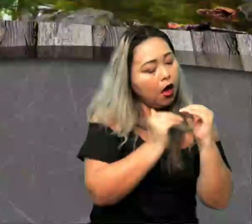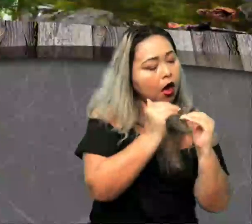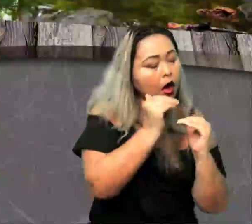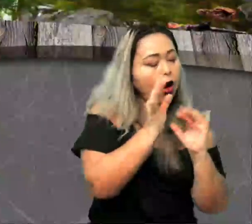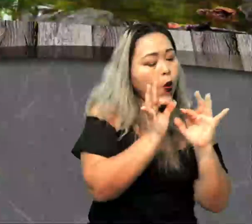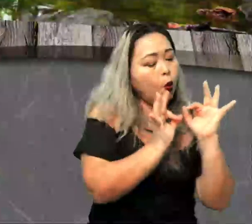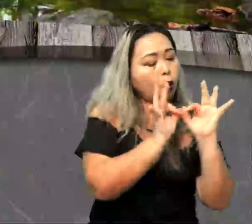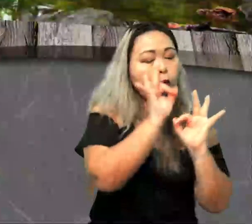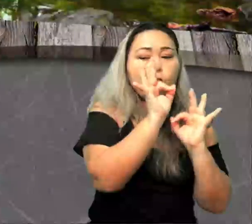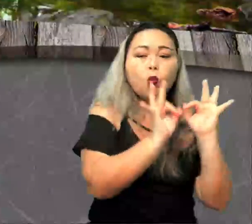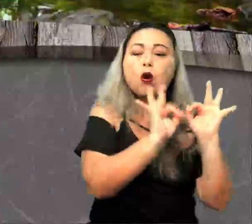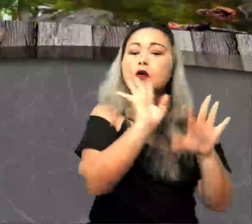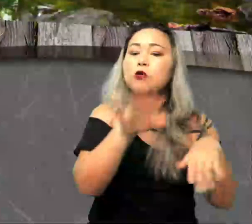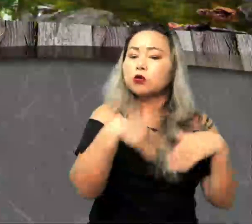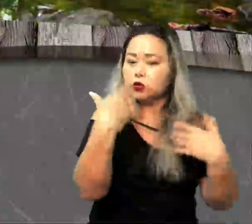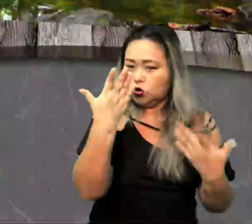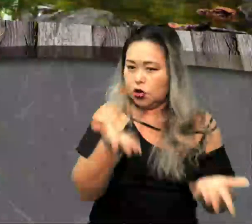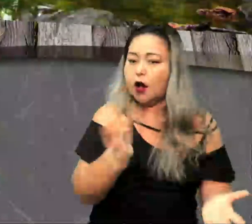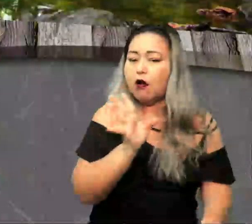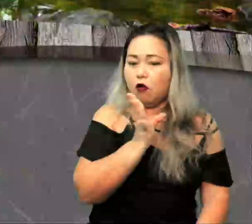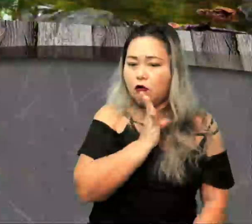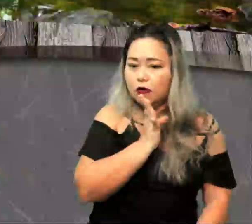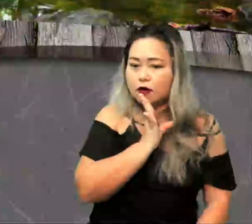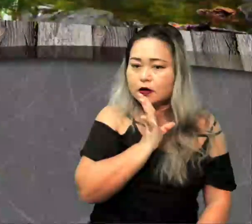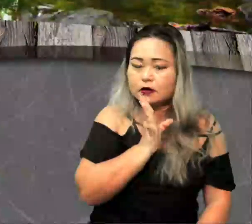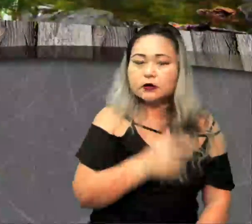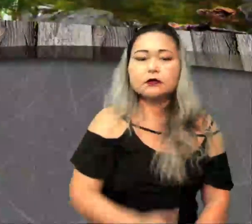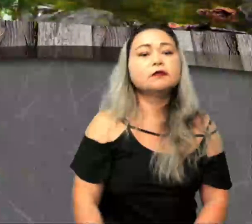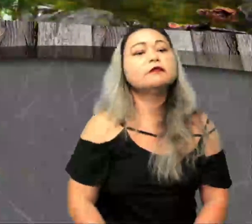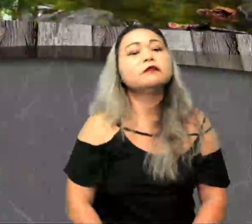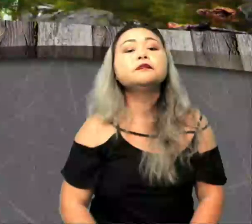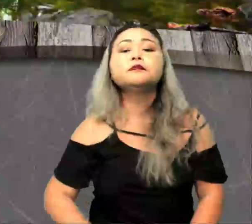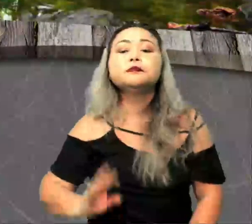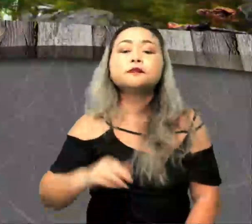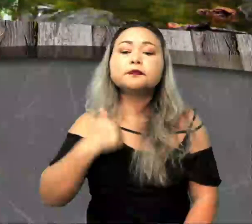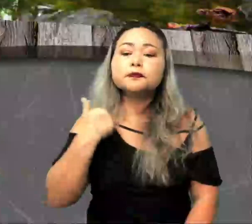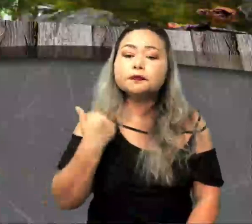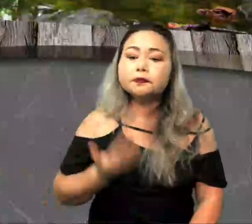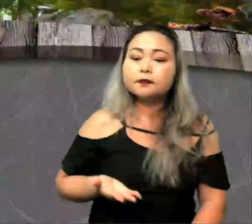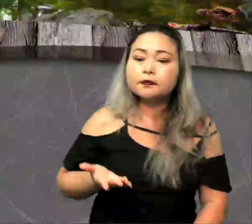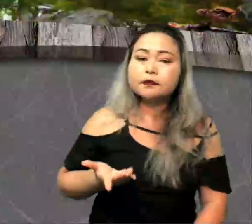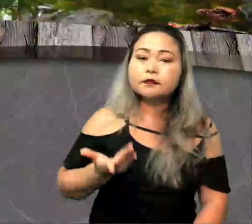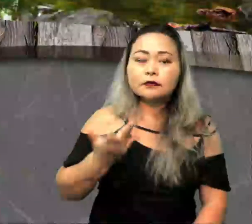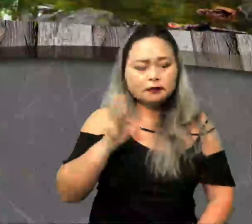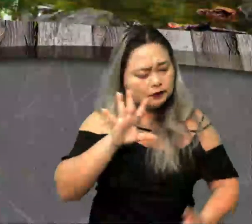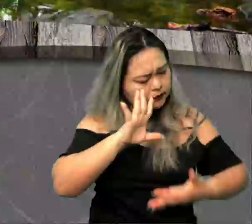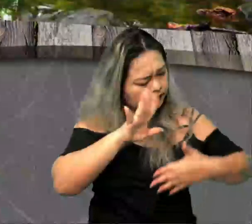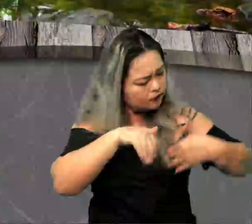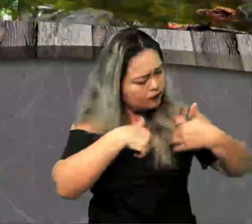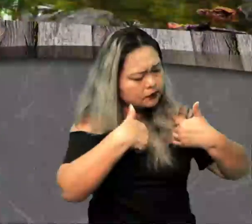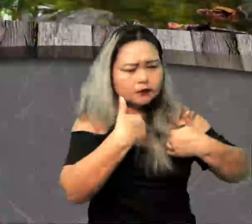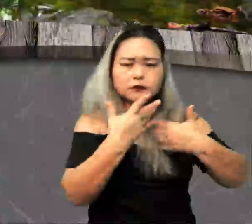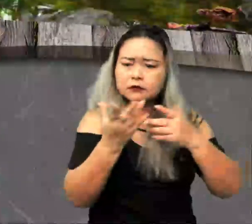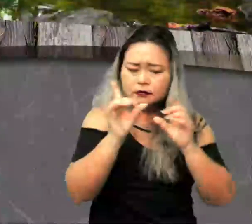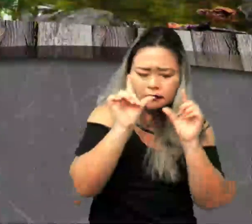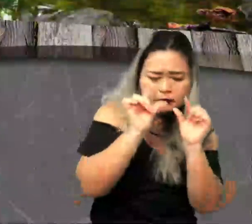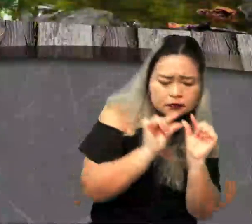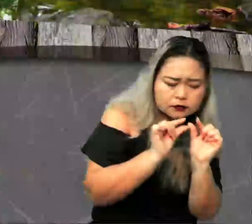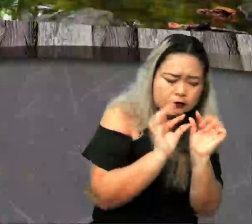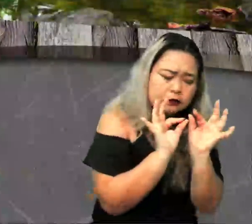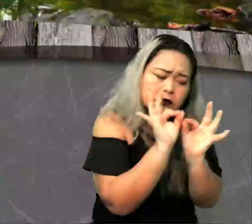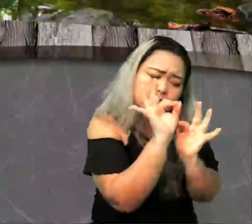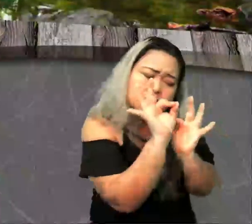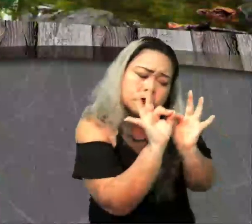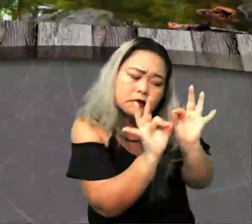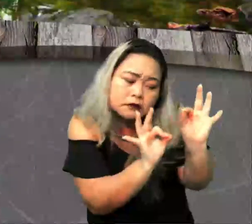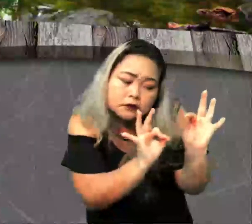organização dos seres vivos que nós já vimos, tá? E aí elas vão, então, com seus desenhos, tamanhos,